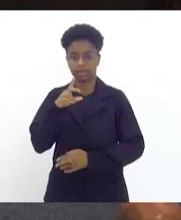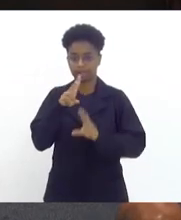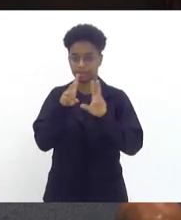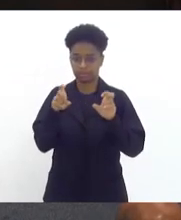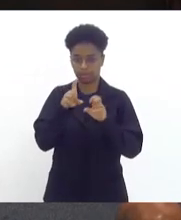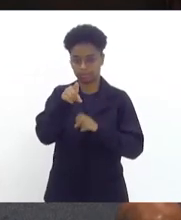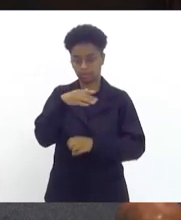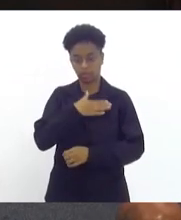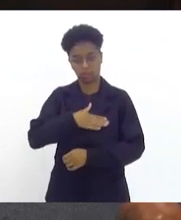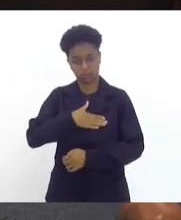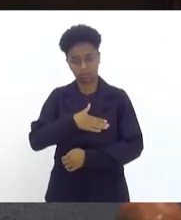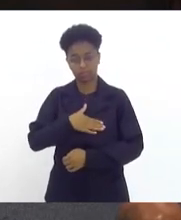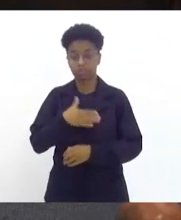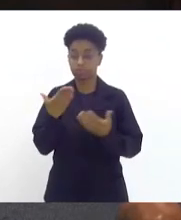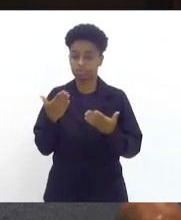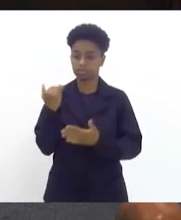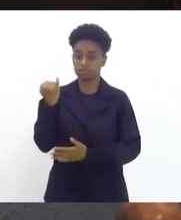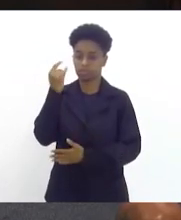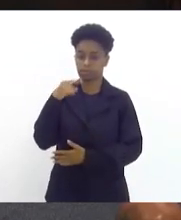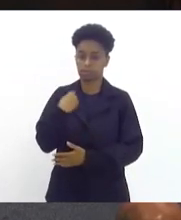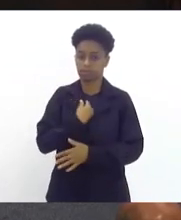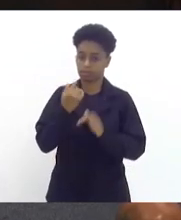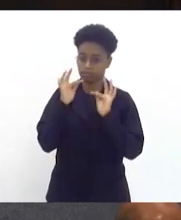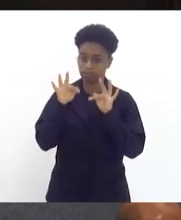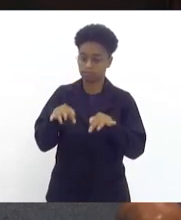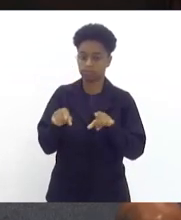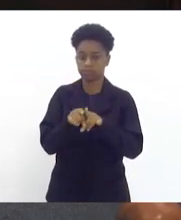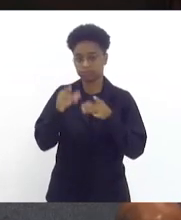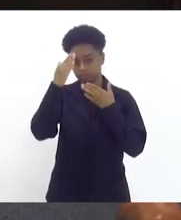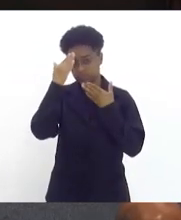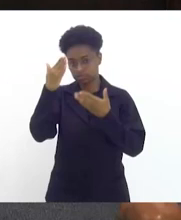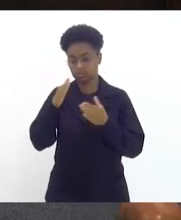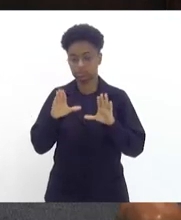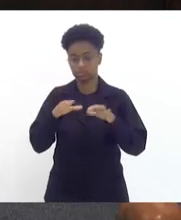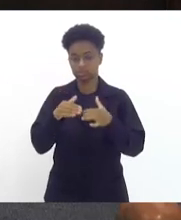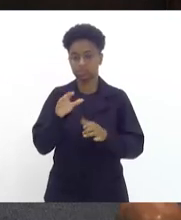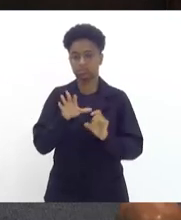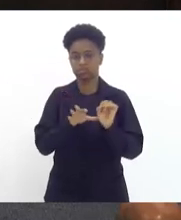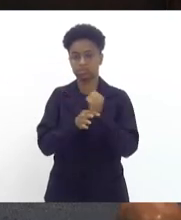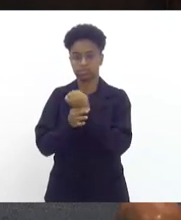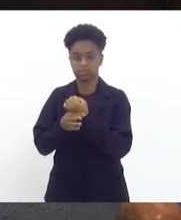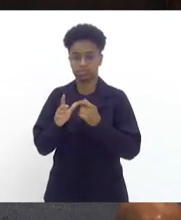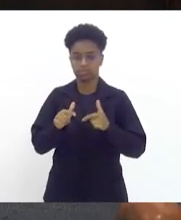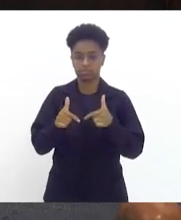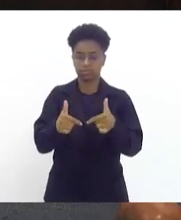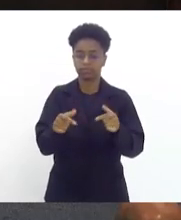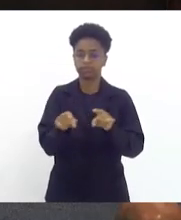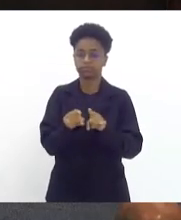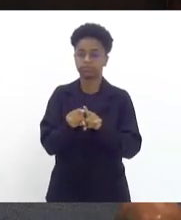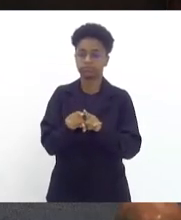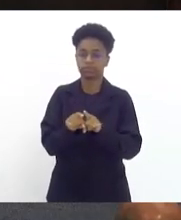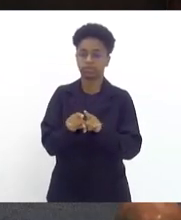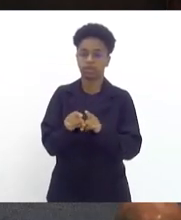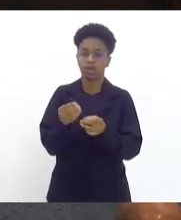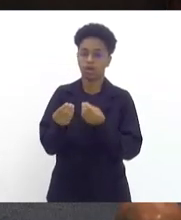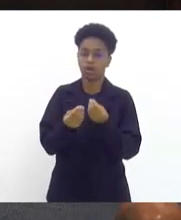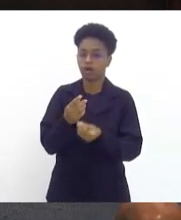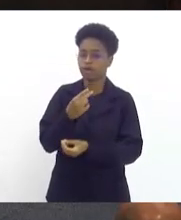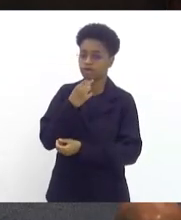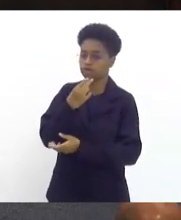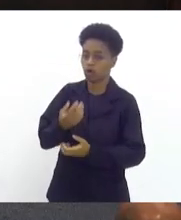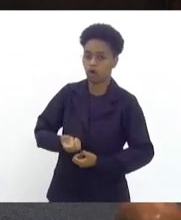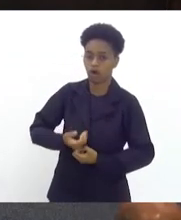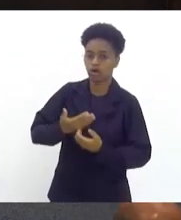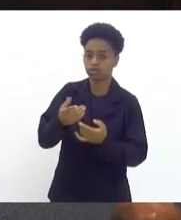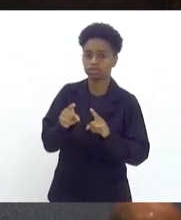você gosta muito é importante a gente terminar nesse sentido agradecer o que a comissão de segurança tem feito a voz que tem sido dada agradecer